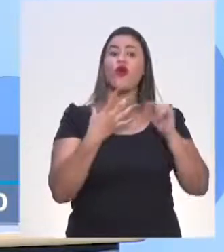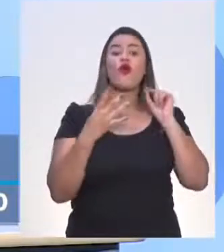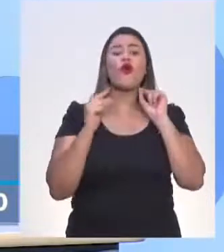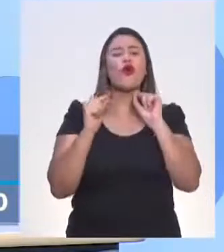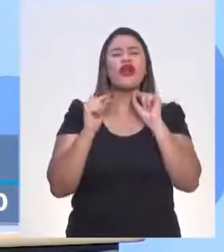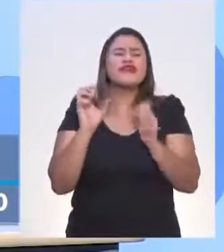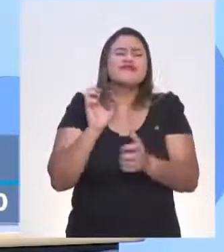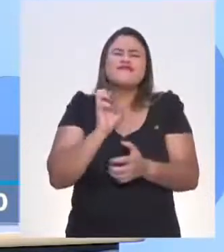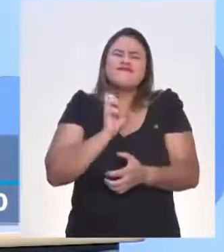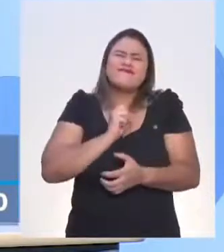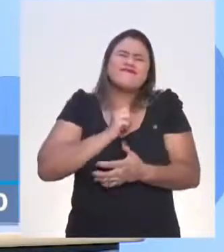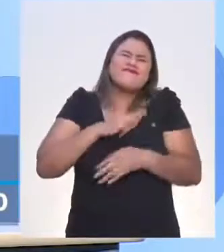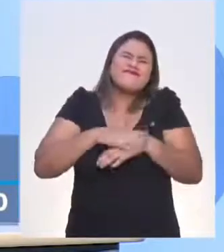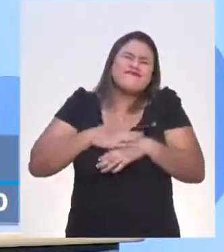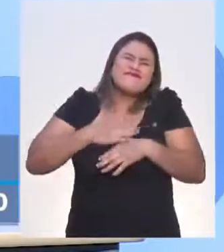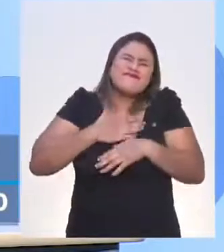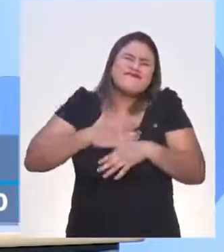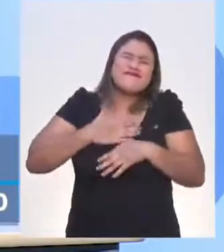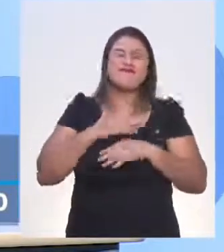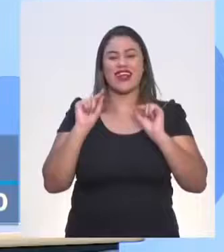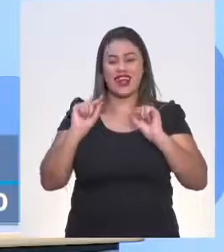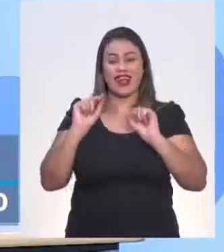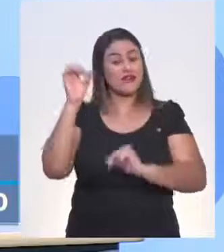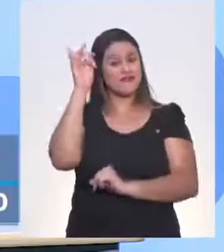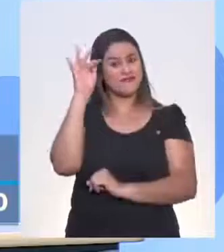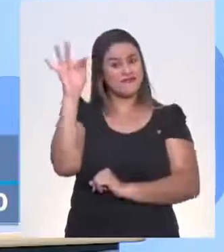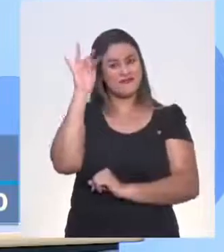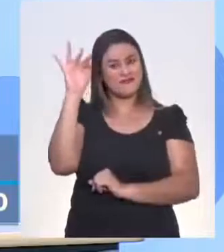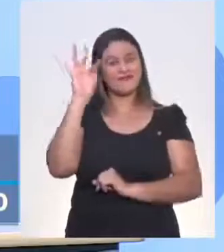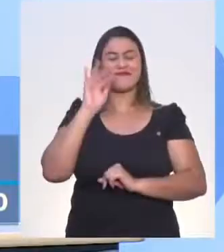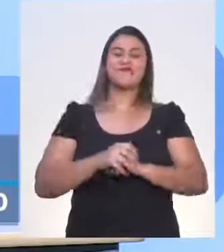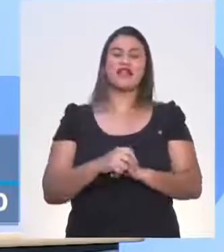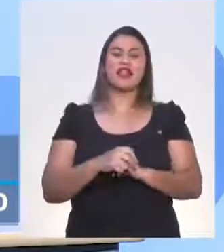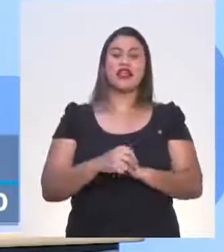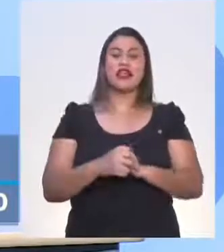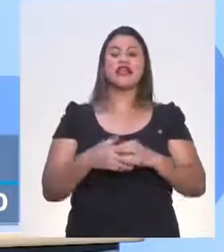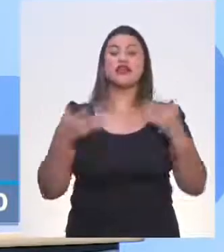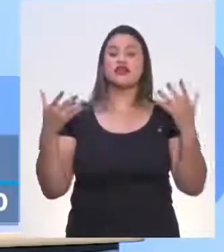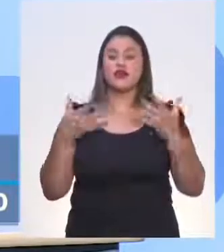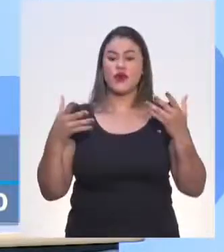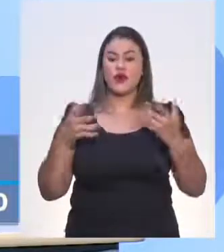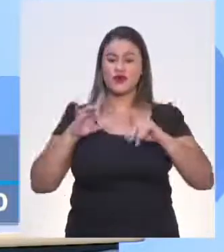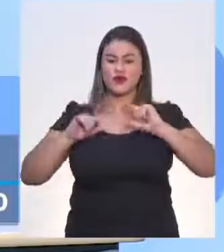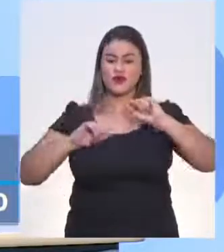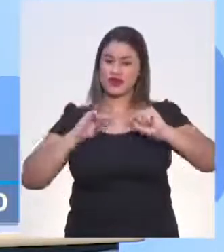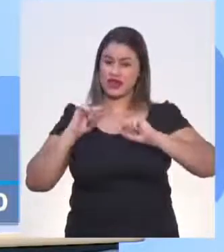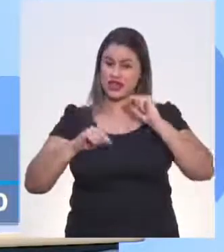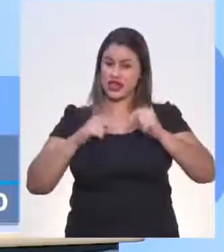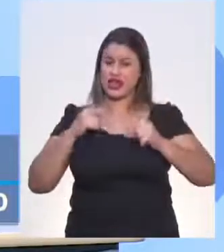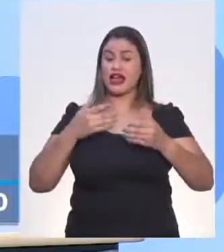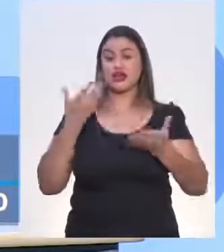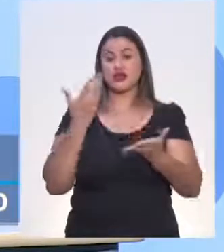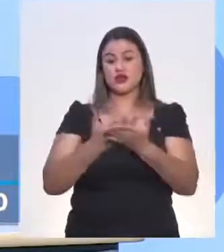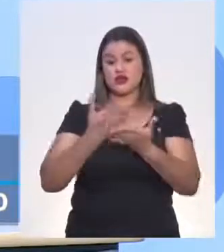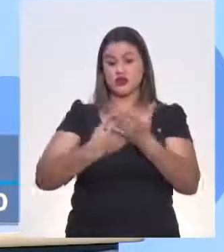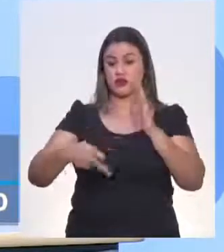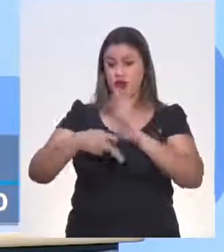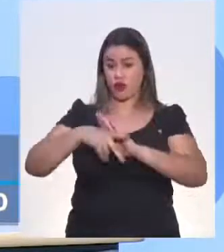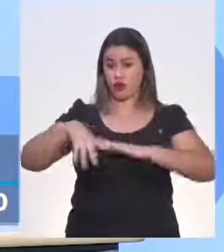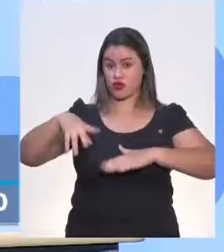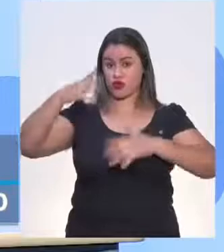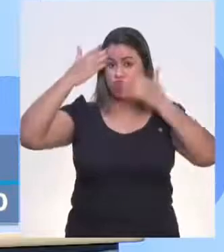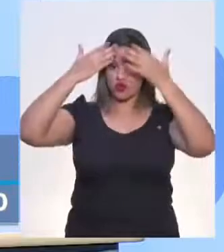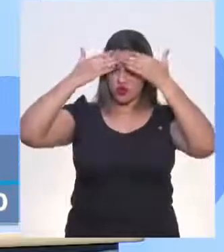absolutamente apaixonante, vocês vão ver, que é a filosofia. E hoje, na aula do professor Jonas, sobre